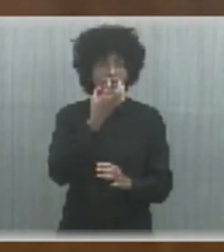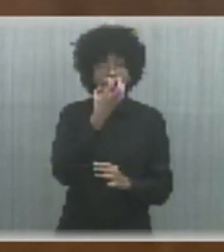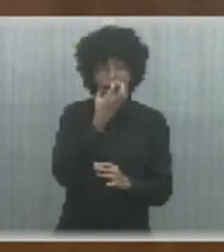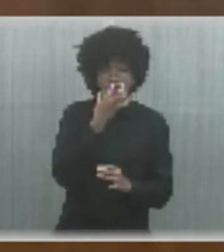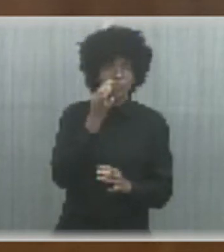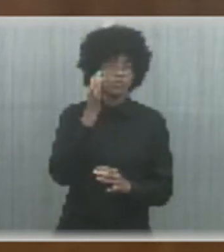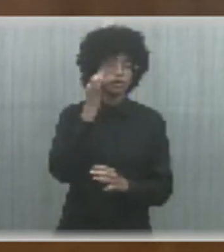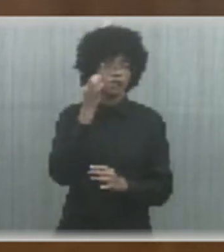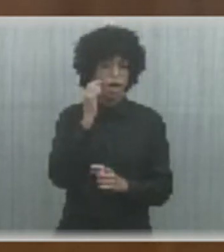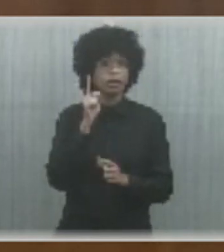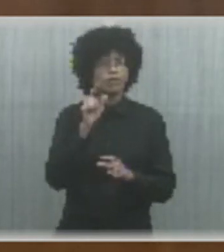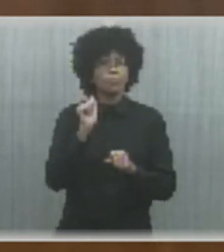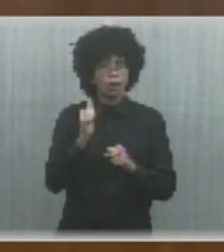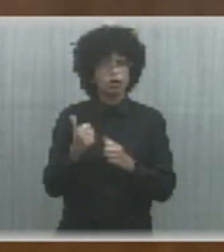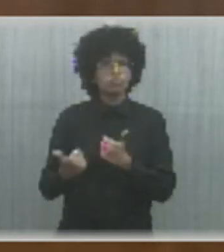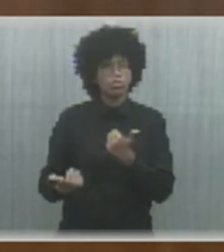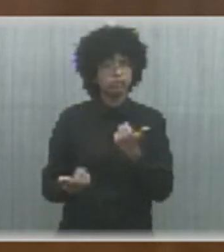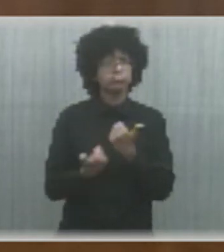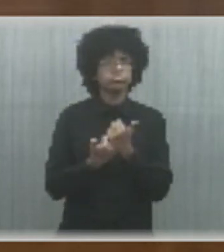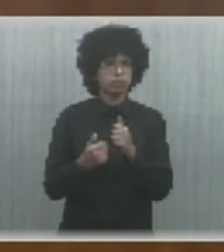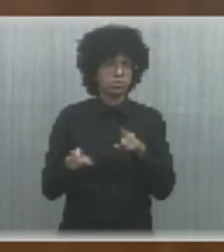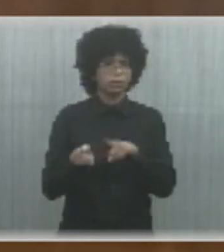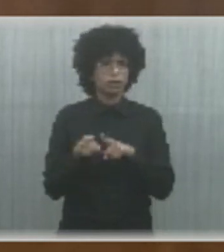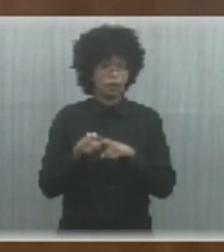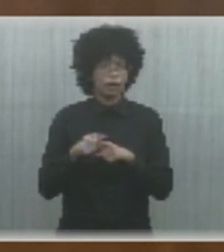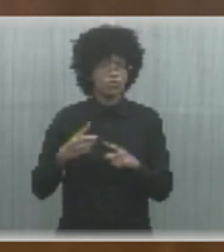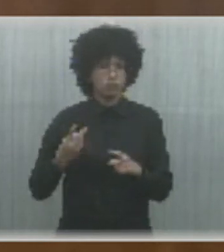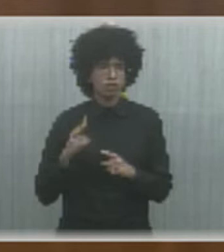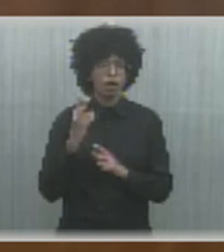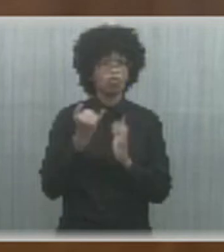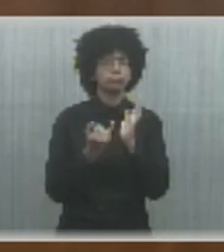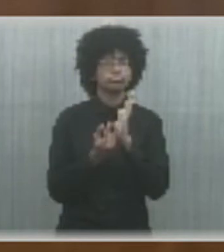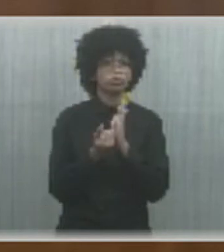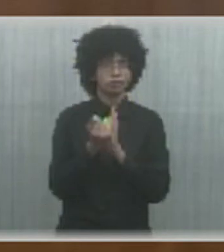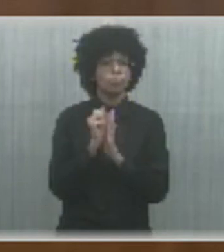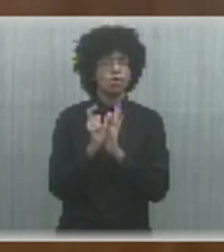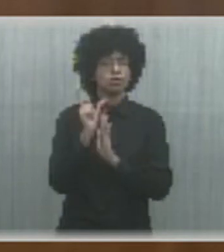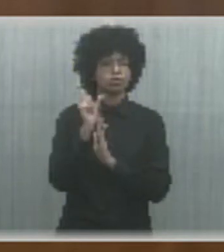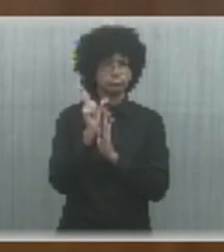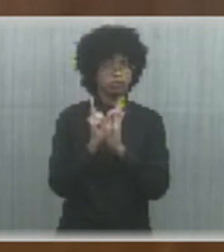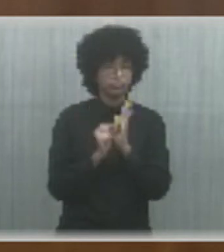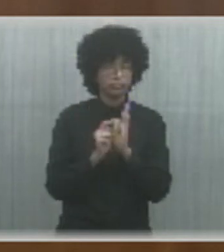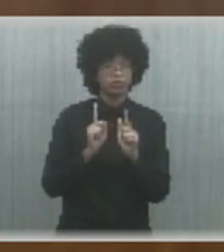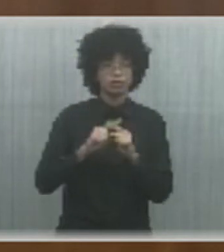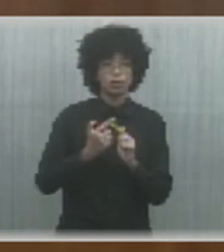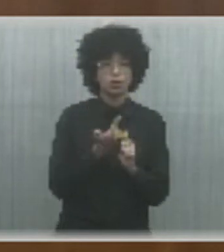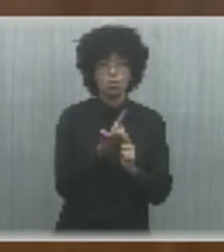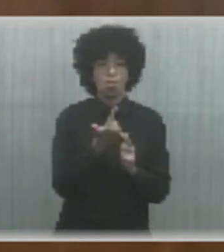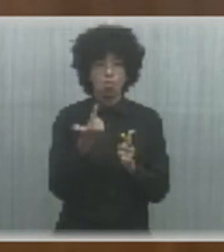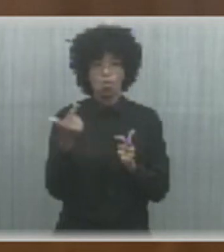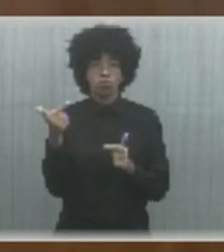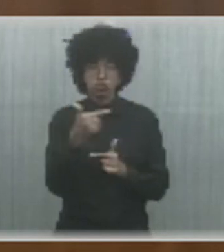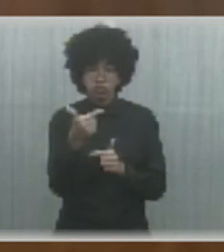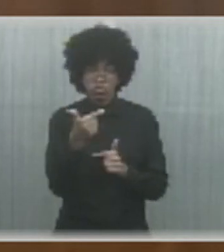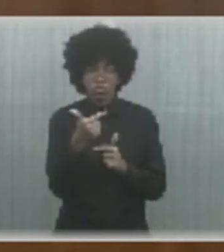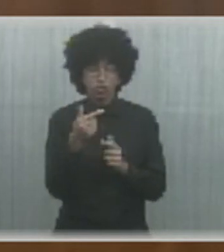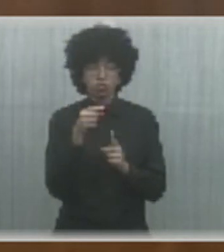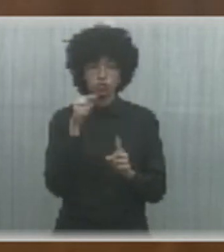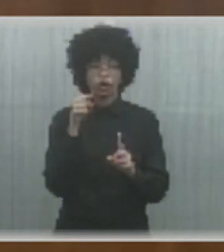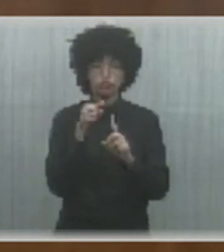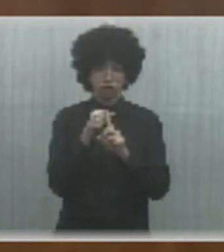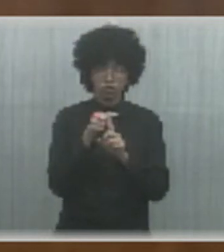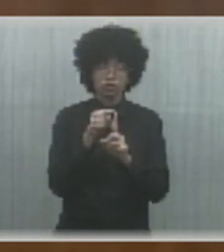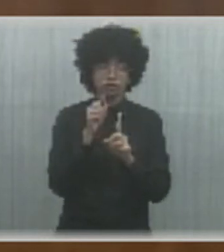ser beneficiada no abatimento dos seus impostos estaduais. E o outro indicativo seria uma